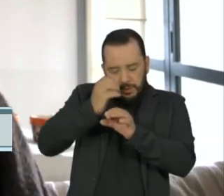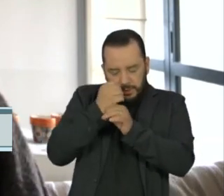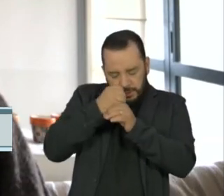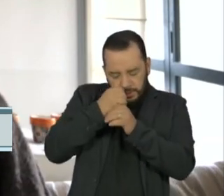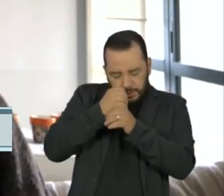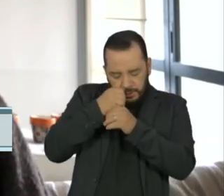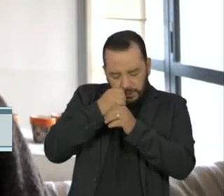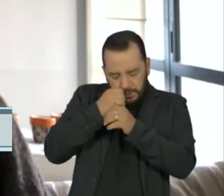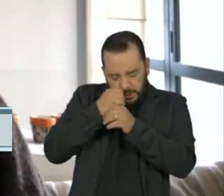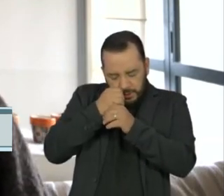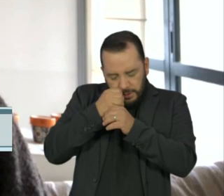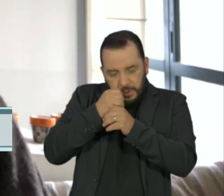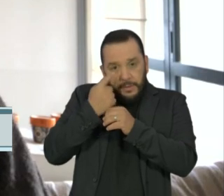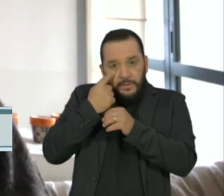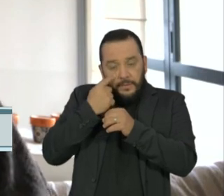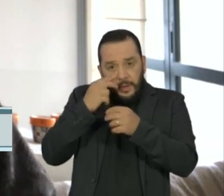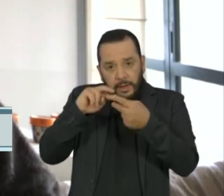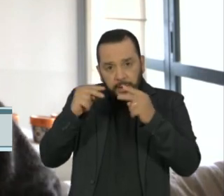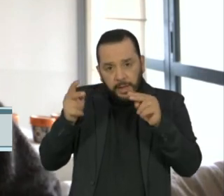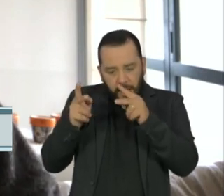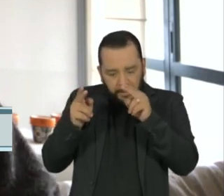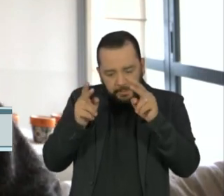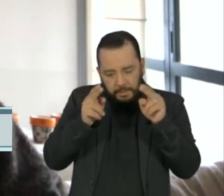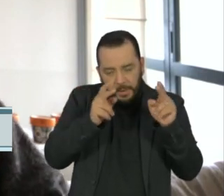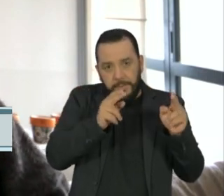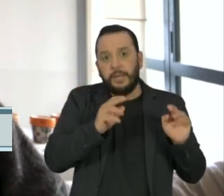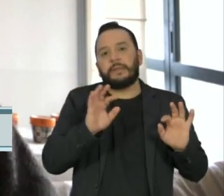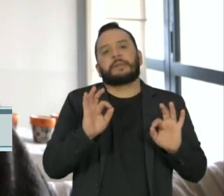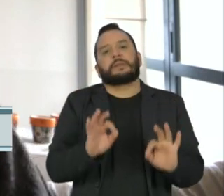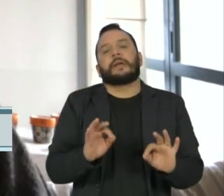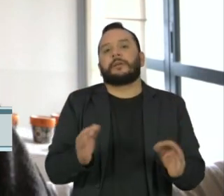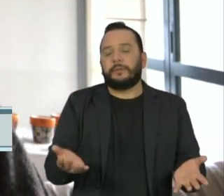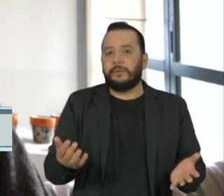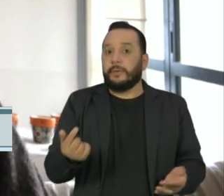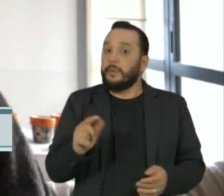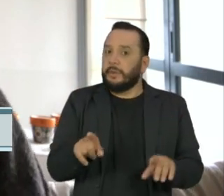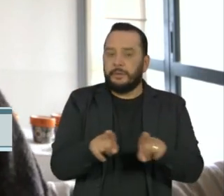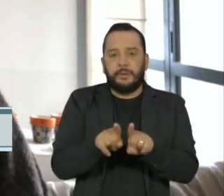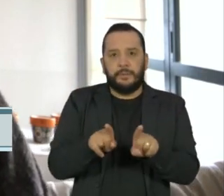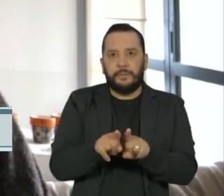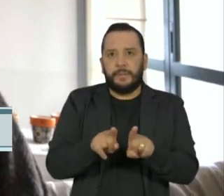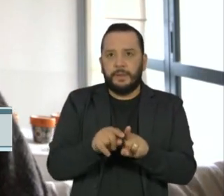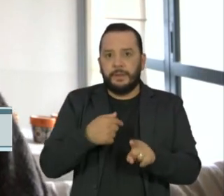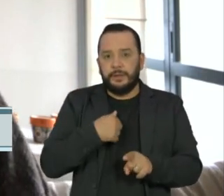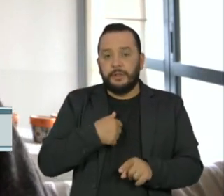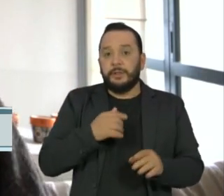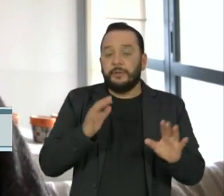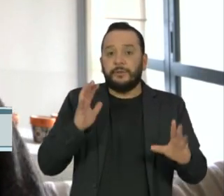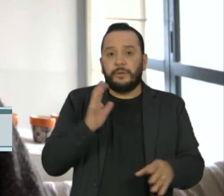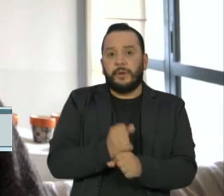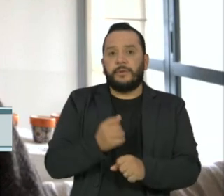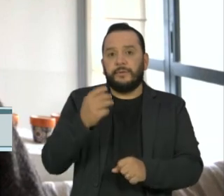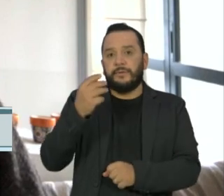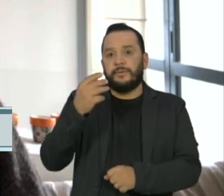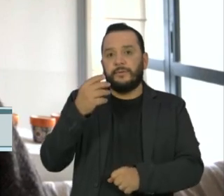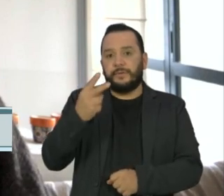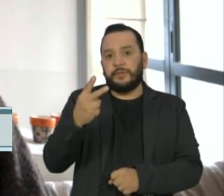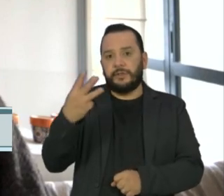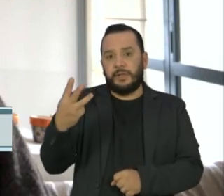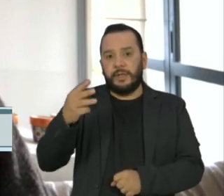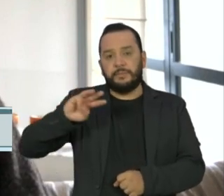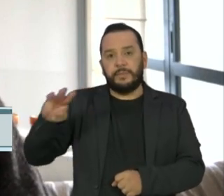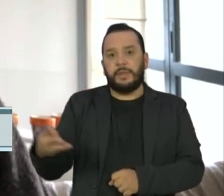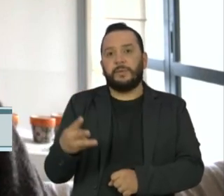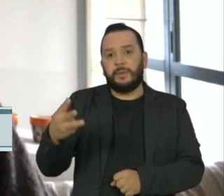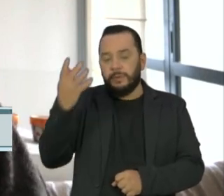assim, aqueles que estão sendo testados não estão demonstrando isso numa taxa muito grande. Tanto é que para 23 milhões de casos, né, esse